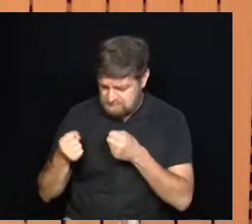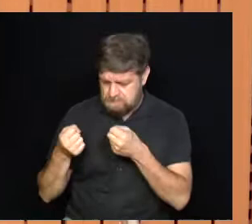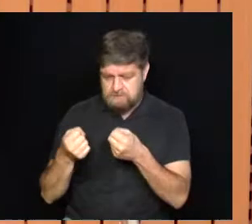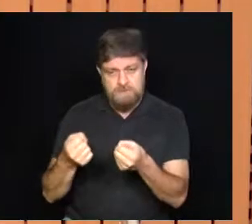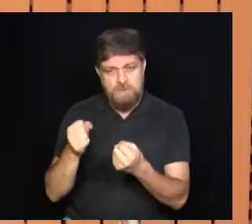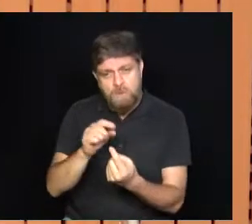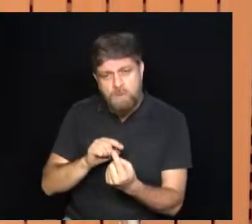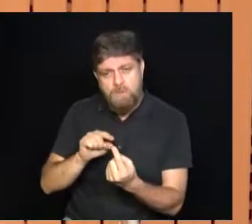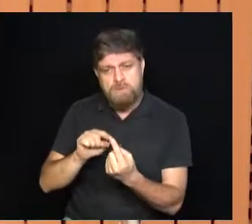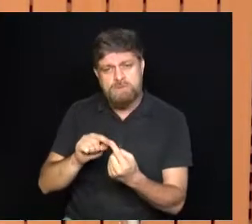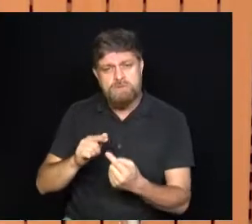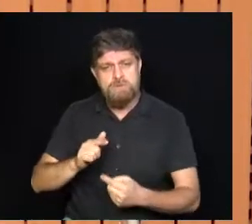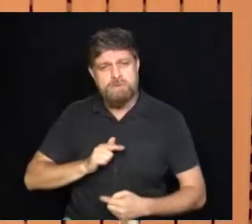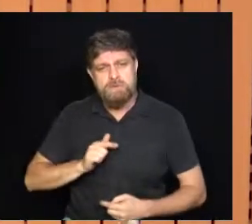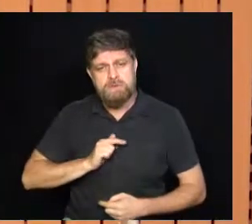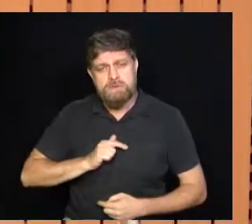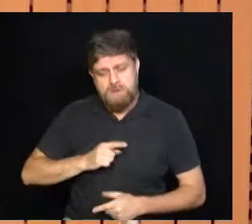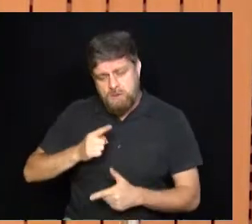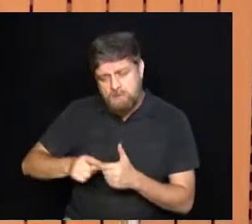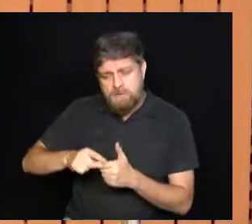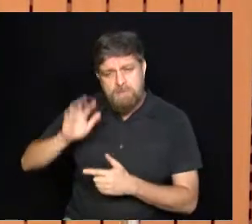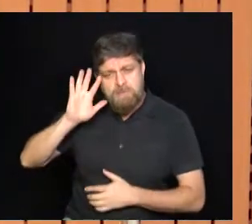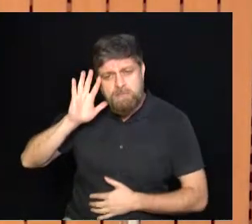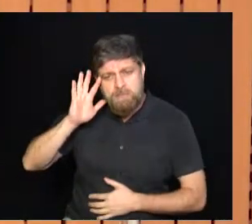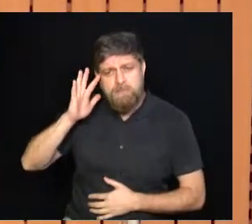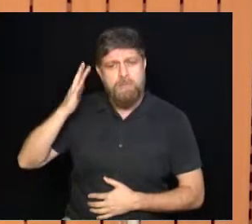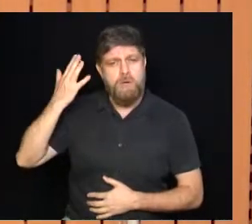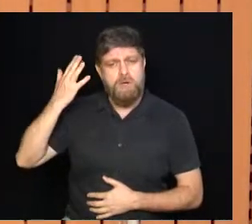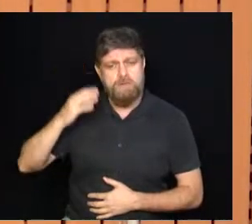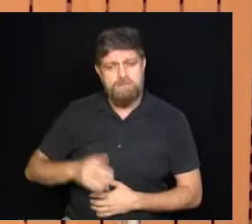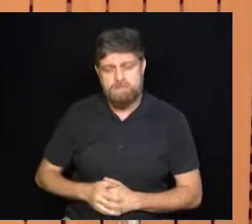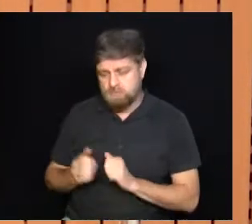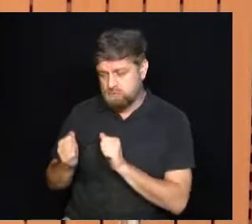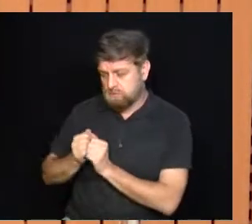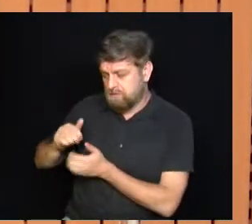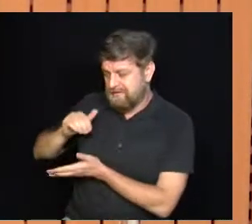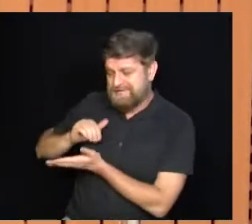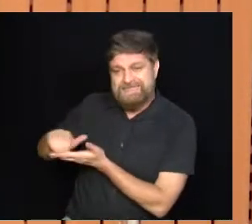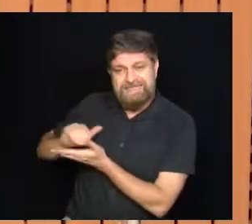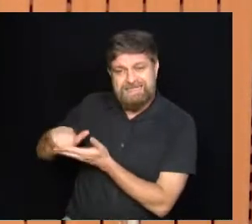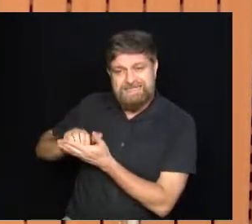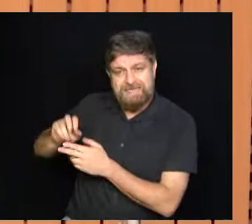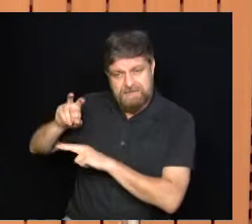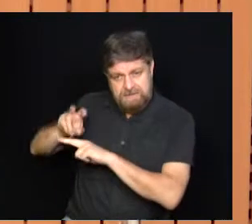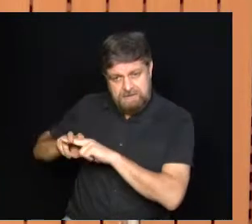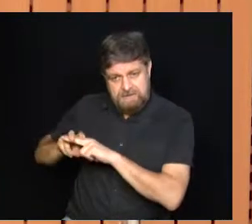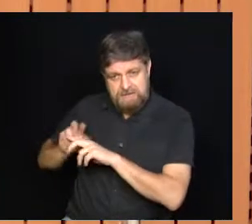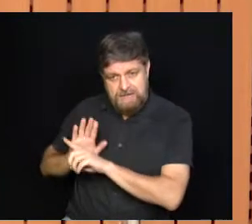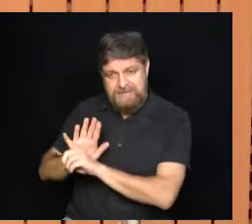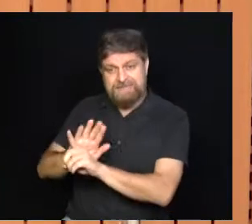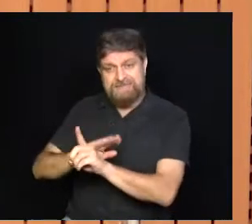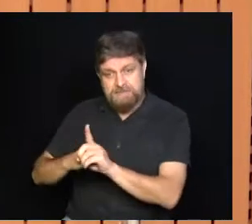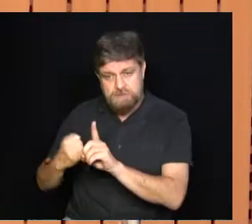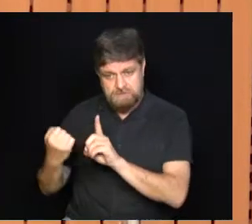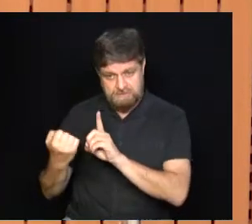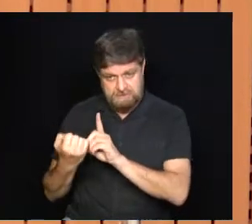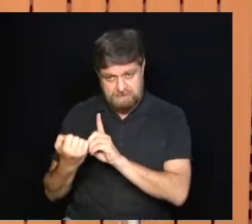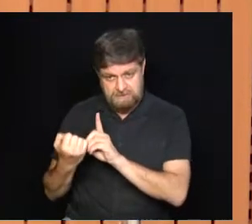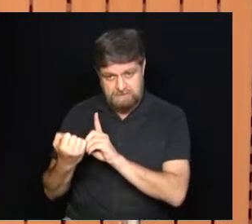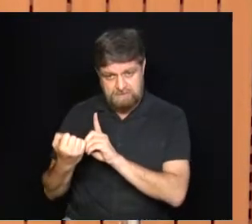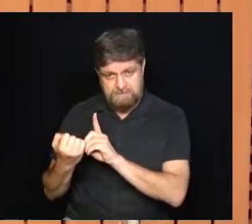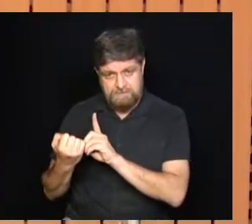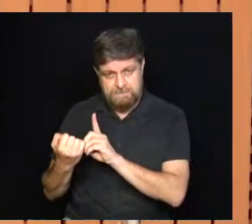realmente buscar as melhores soluções. Estou ao lado aqui da nossa secretária de Assistência Social,